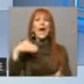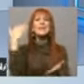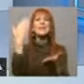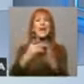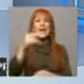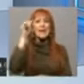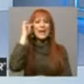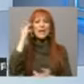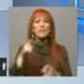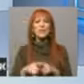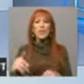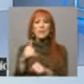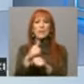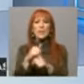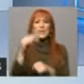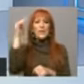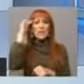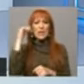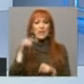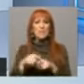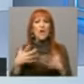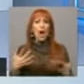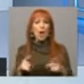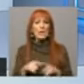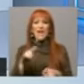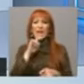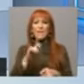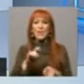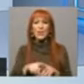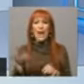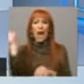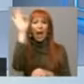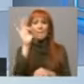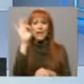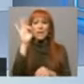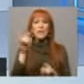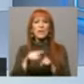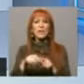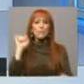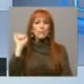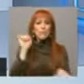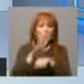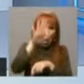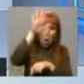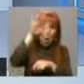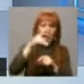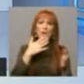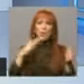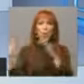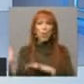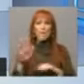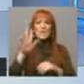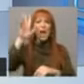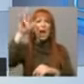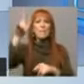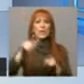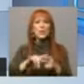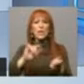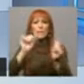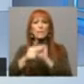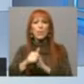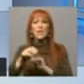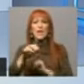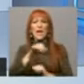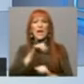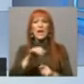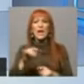quinta-feira. Para o arquipélago da Madeira, temos neste momento o aviso emitido de amarelo, quer da agitação marítima, quer de vento. Amanhã passará a aviso